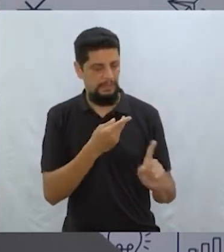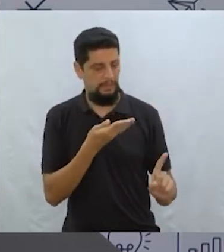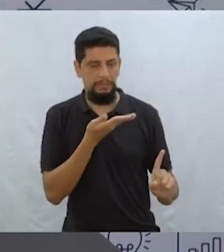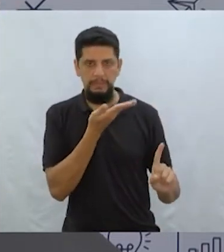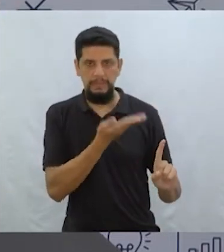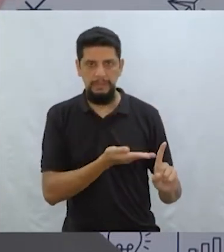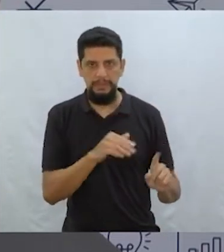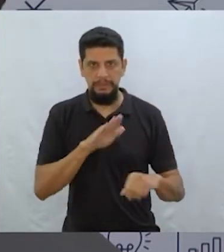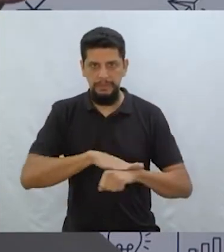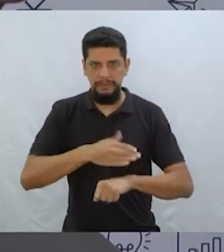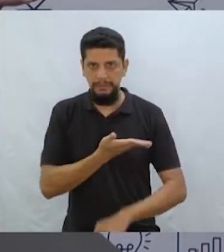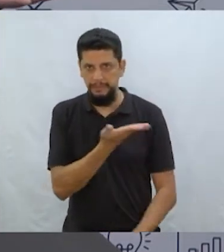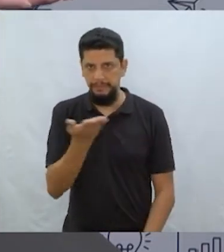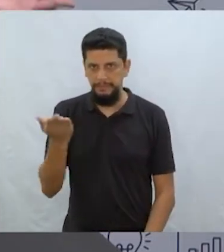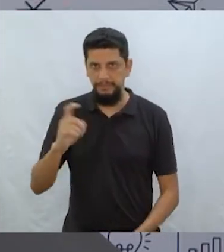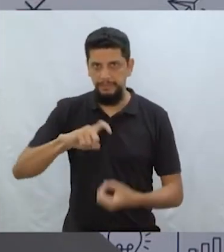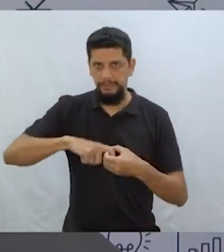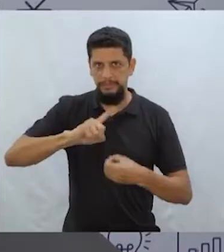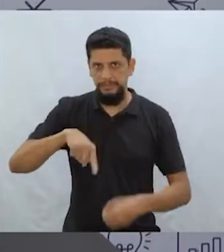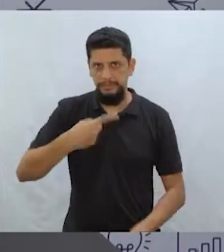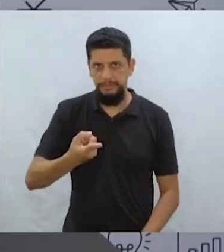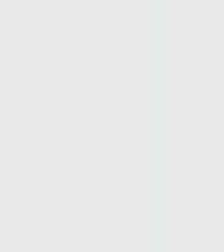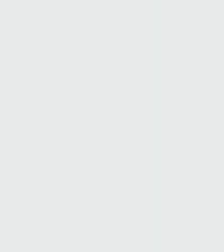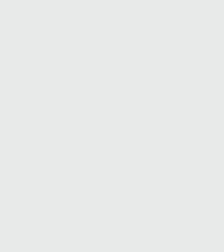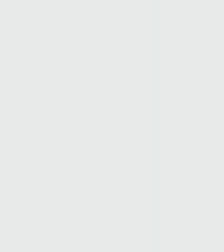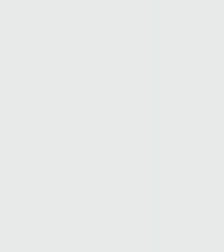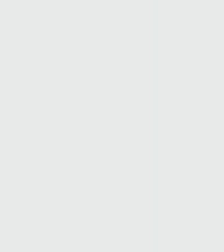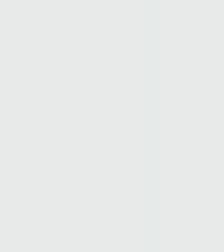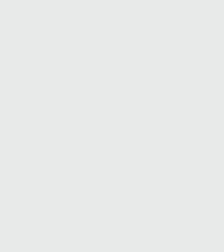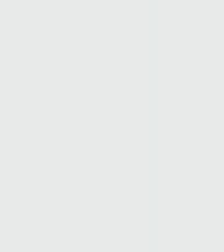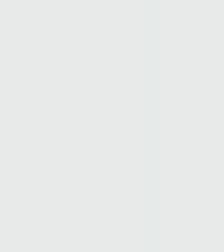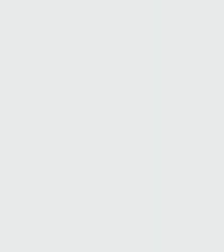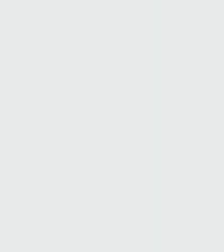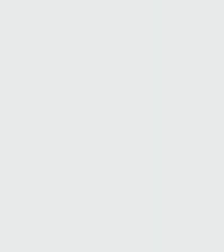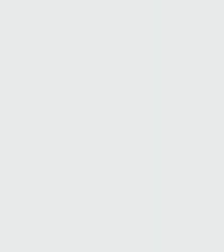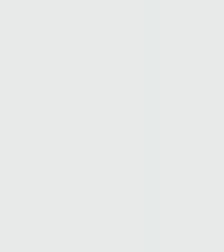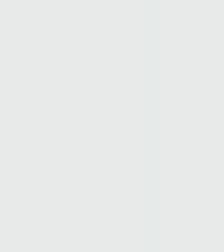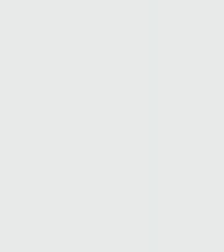fazer com ele vou dar mais um tempo para você e eu volto já